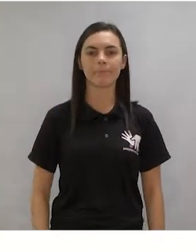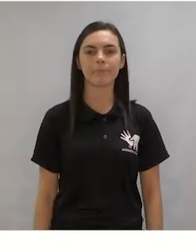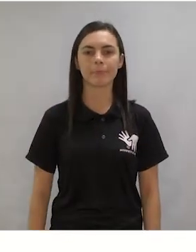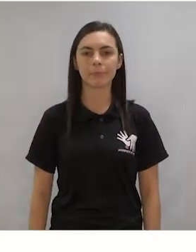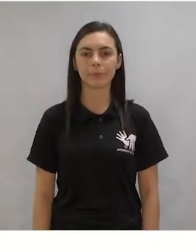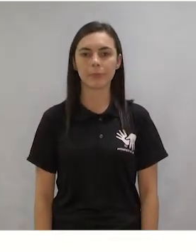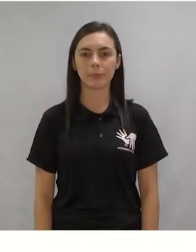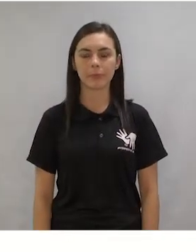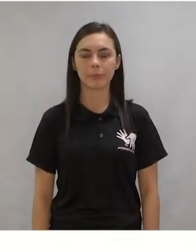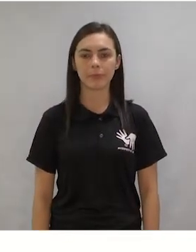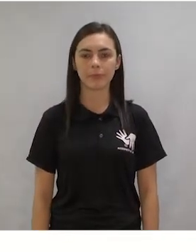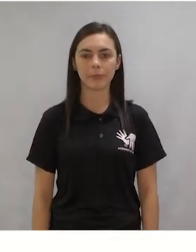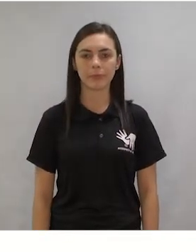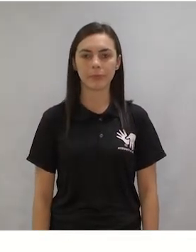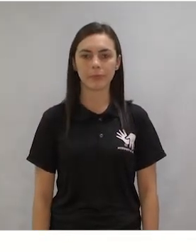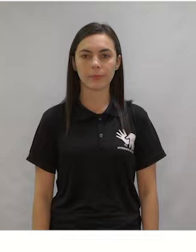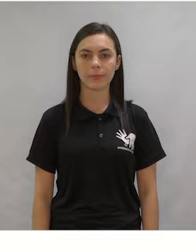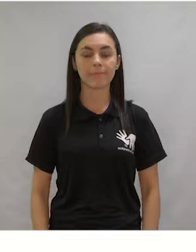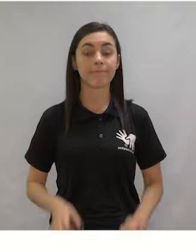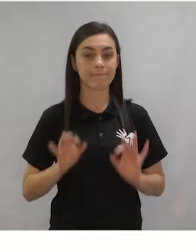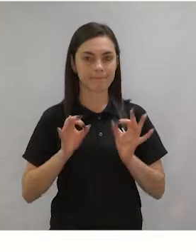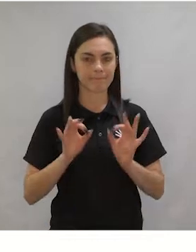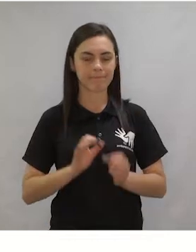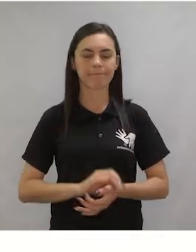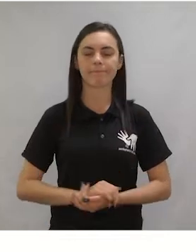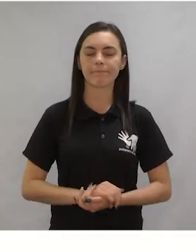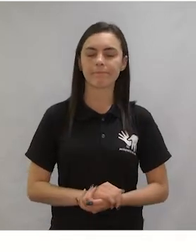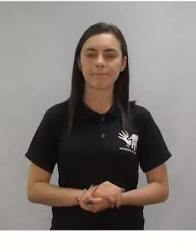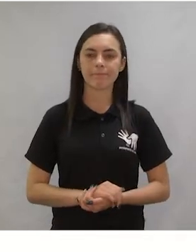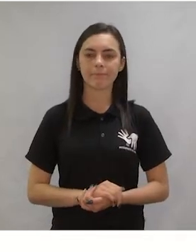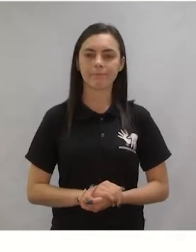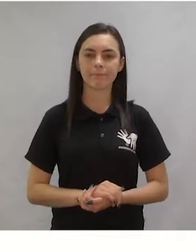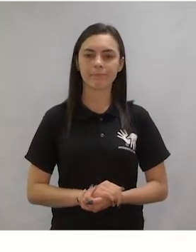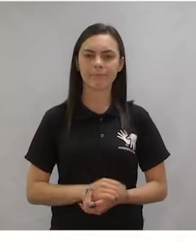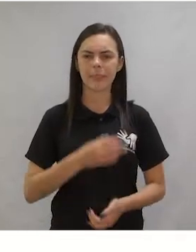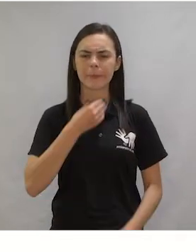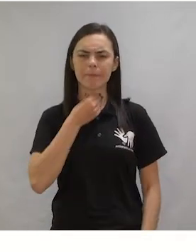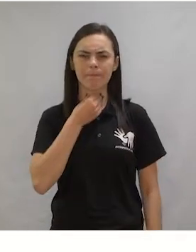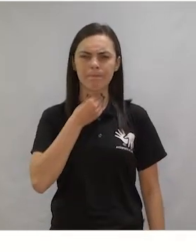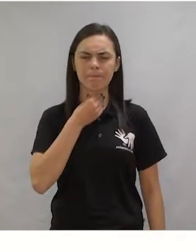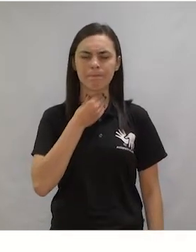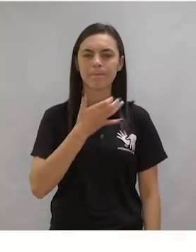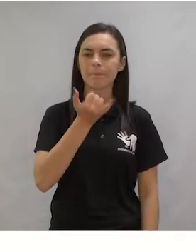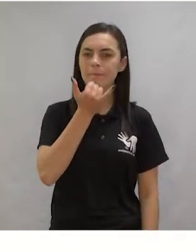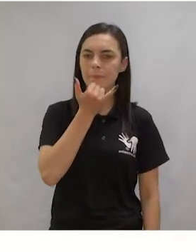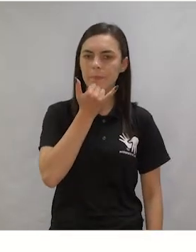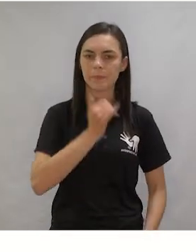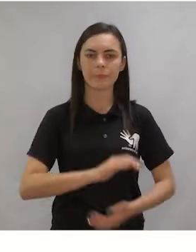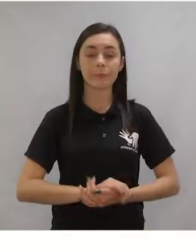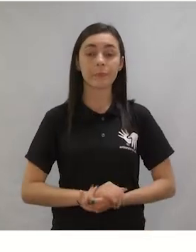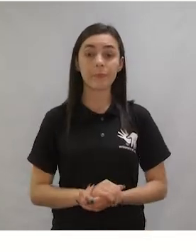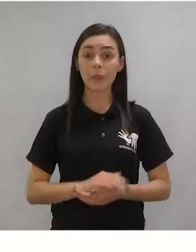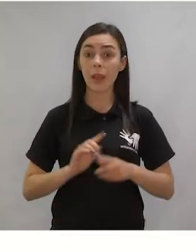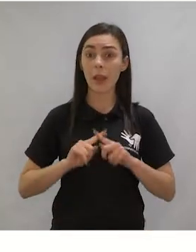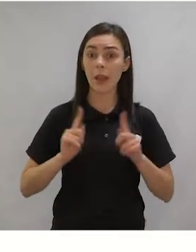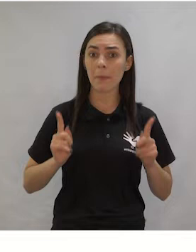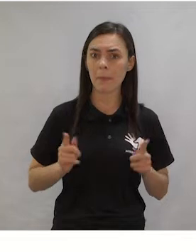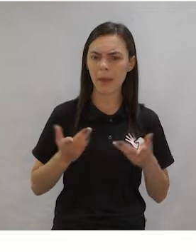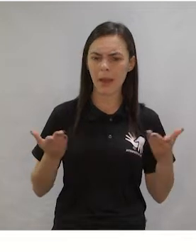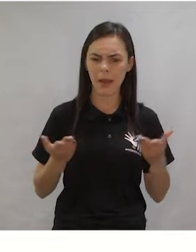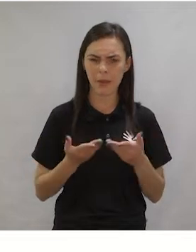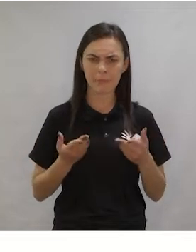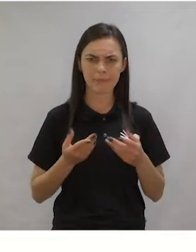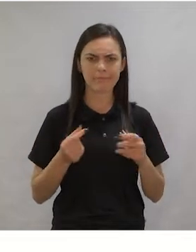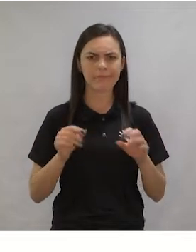2 vezes o Y. Muito bem. Desculpa. Mas, eu